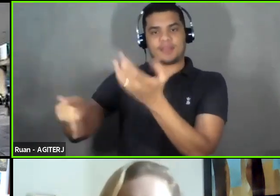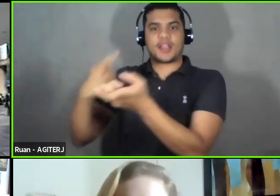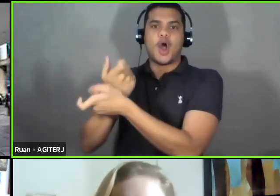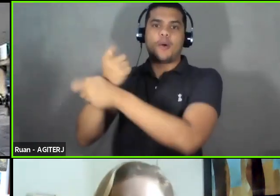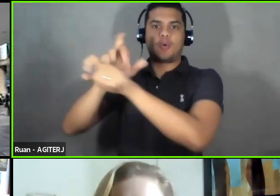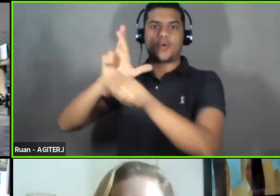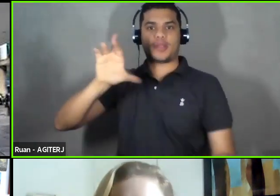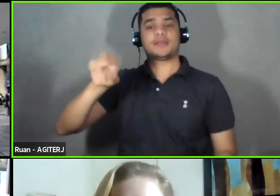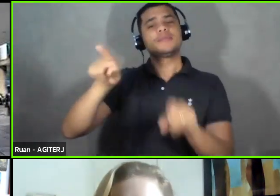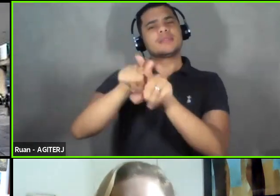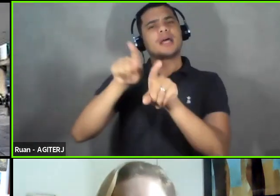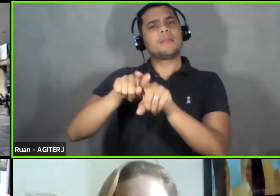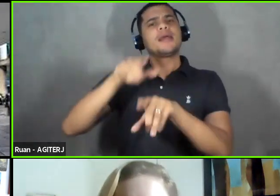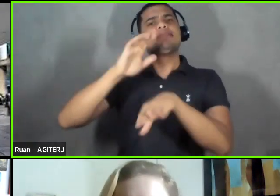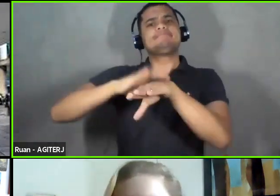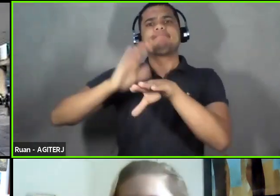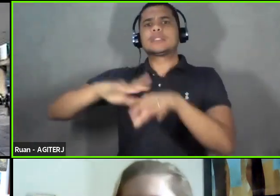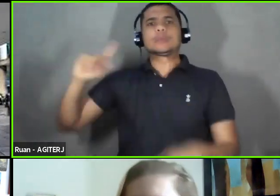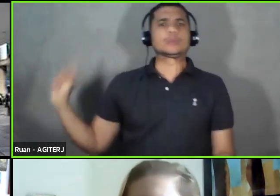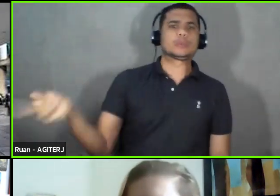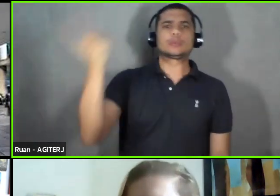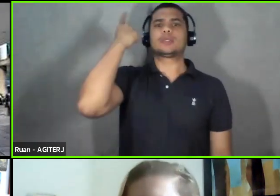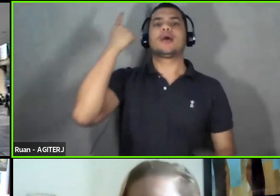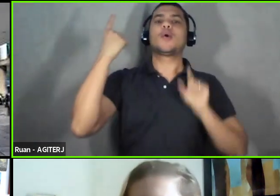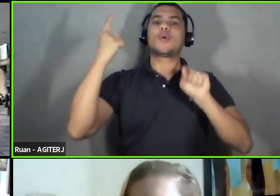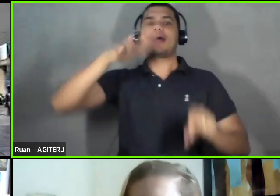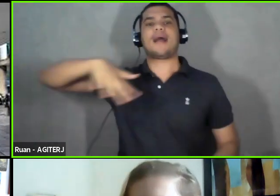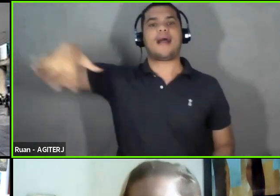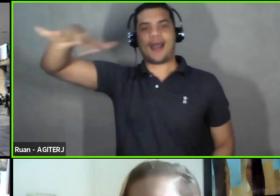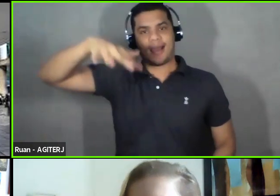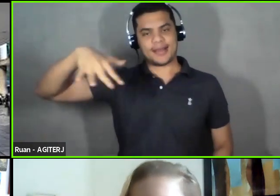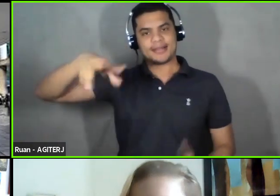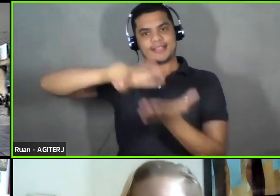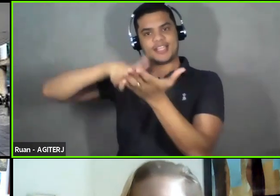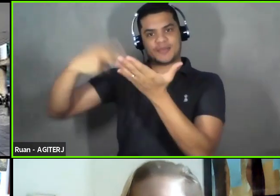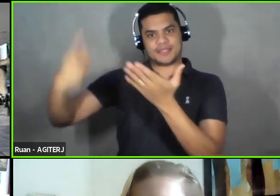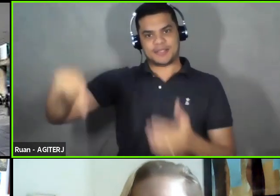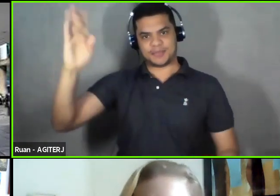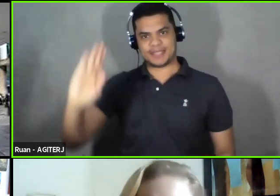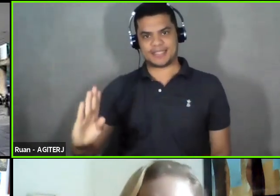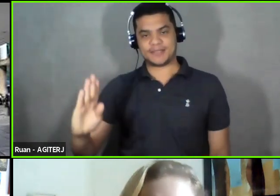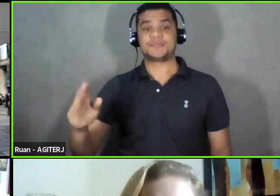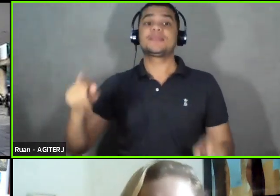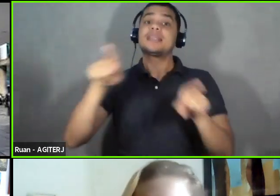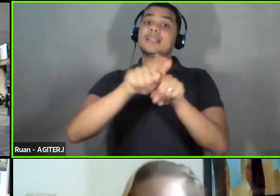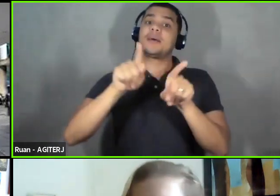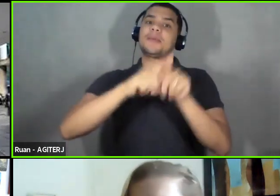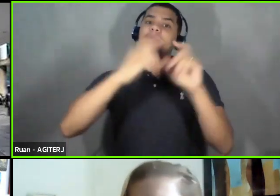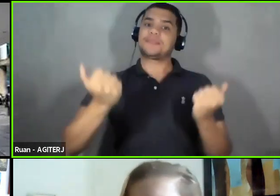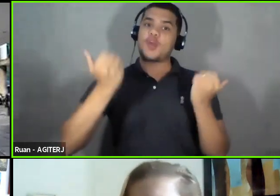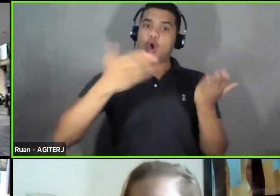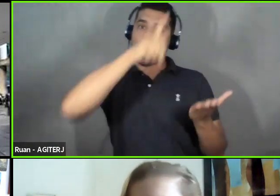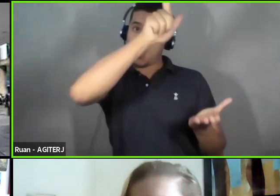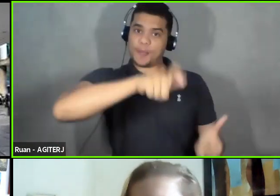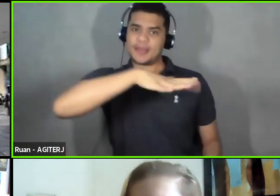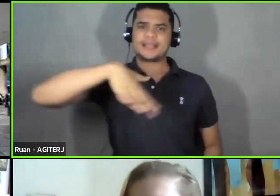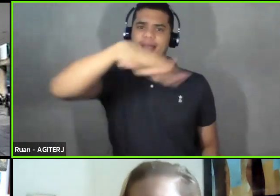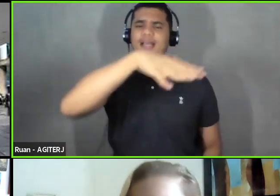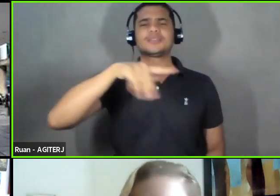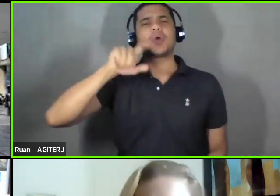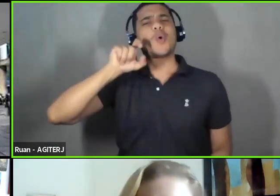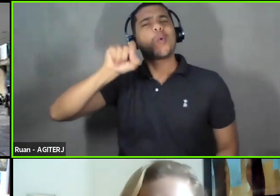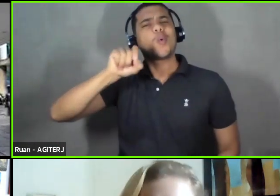por iniciativas pioneiras no campo da tradução do Brasil. E eu faço essa homenagem aqui não só no nome